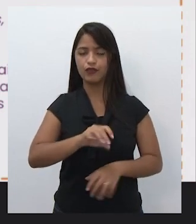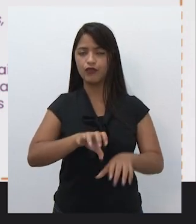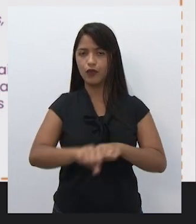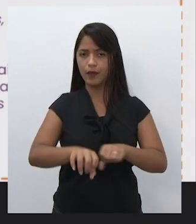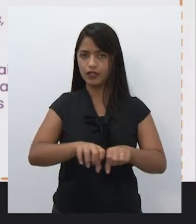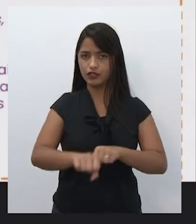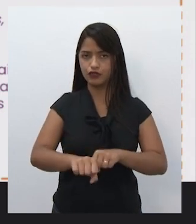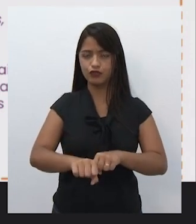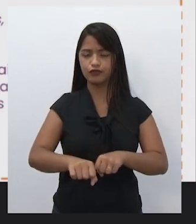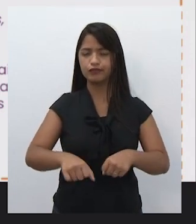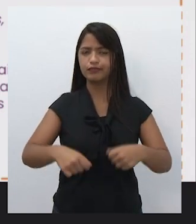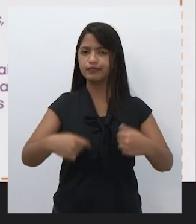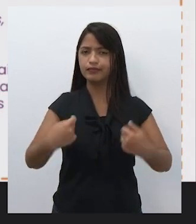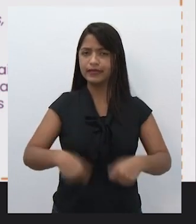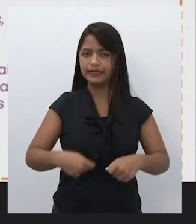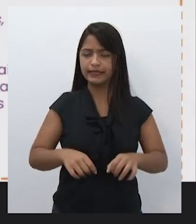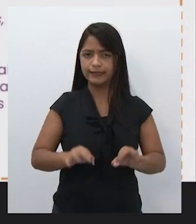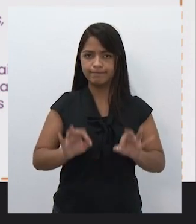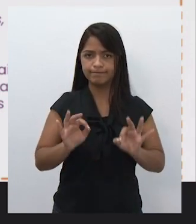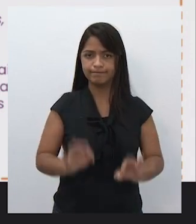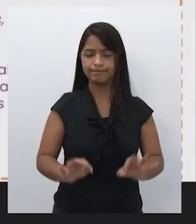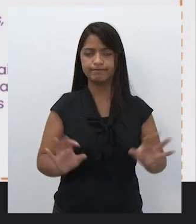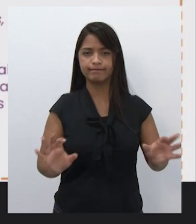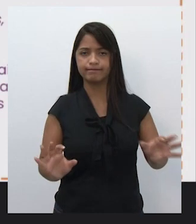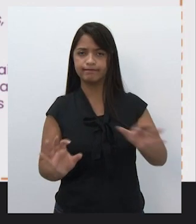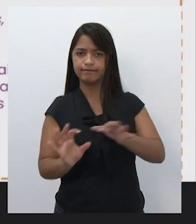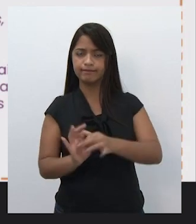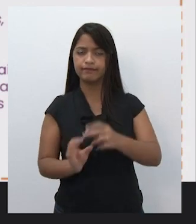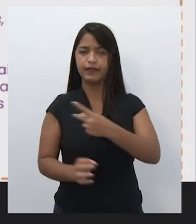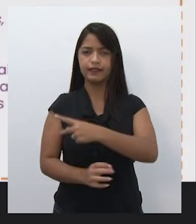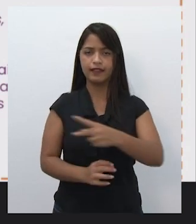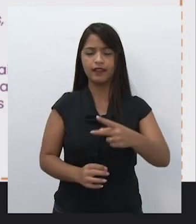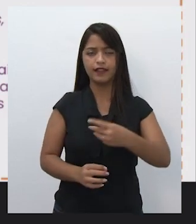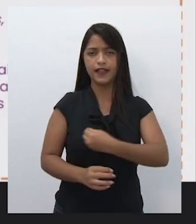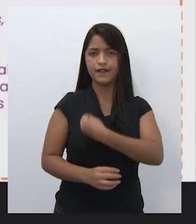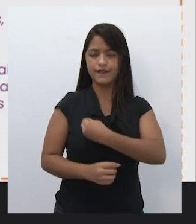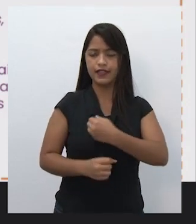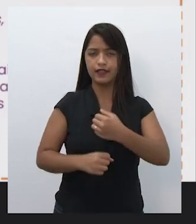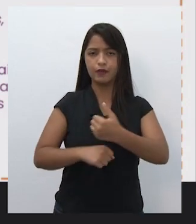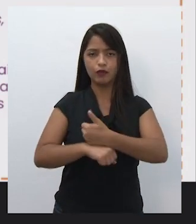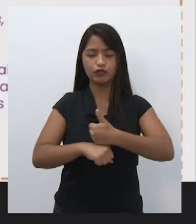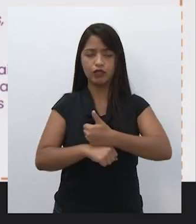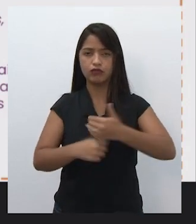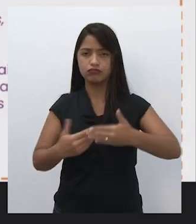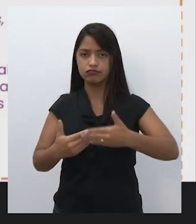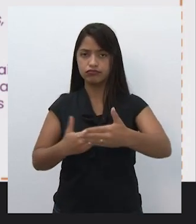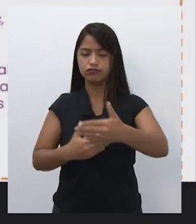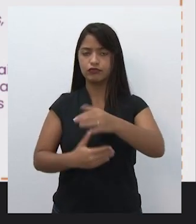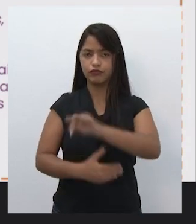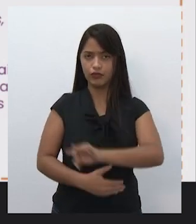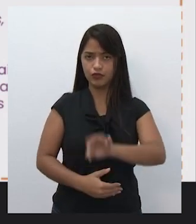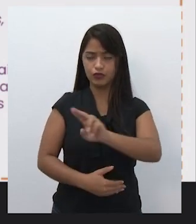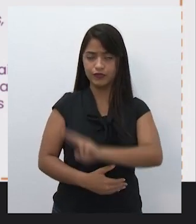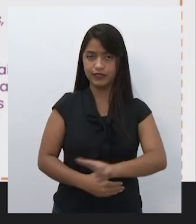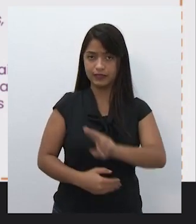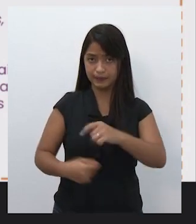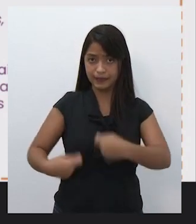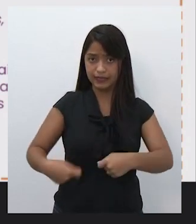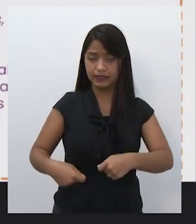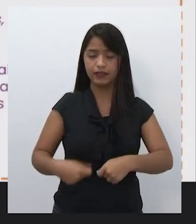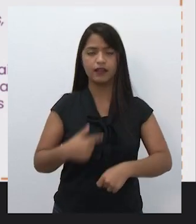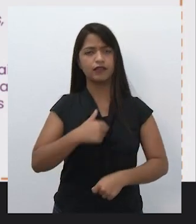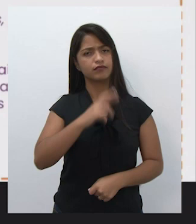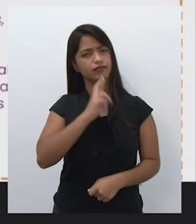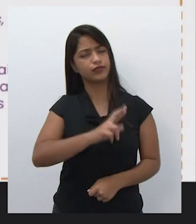ligado necessariamente a carreira universitária? Eu disse não, ele pode, mas não é